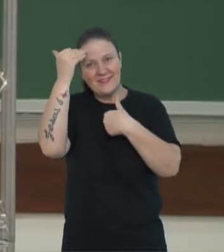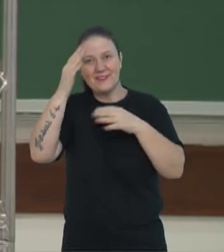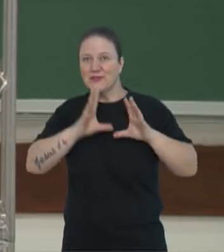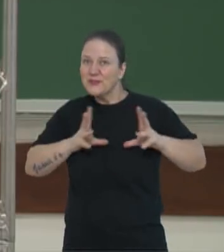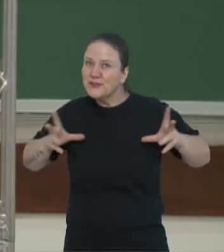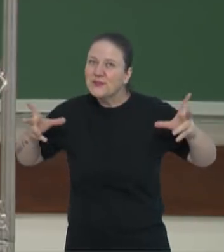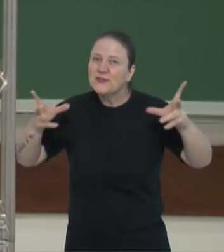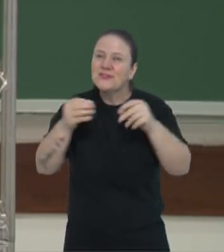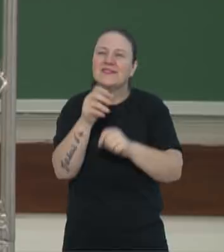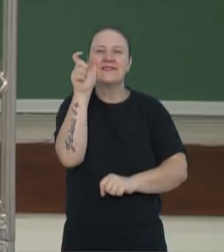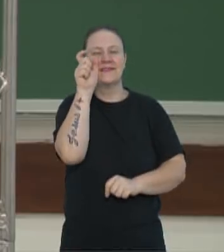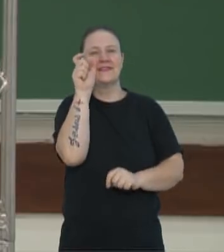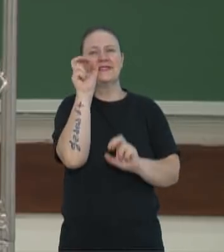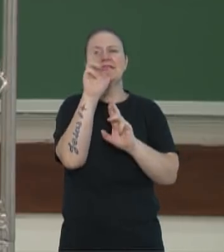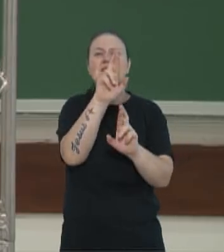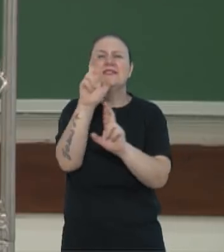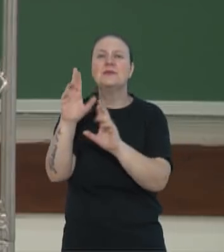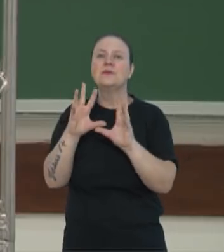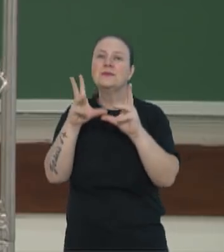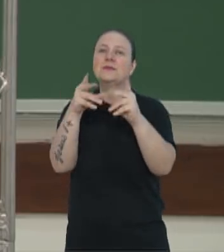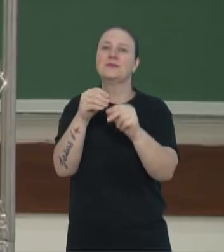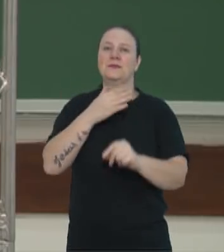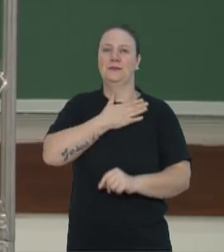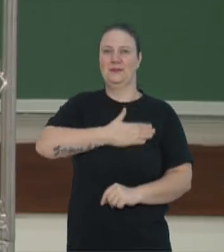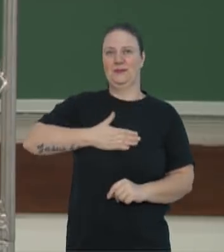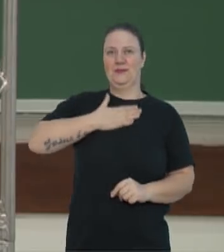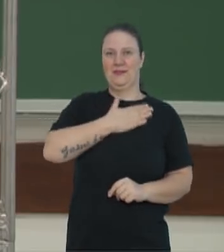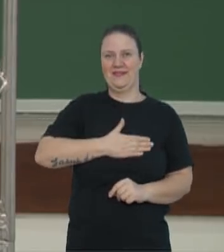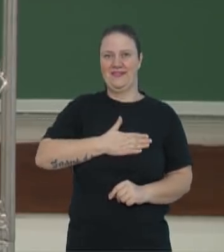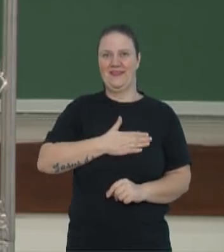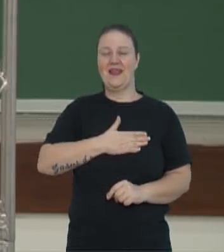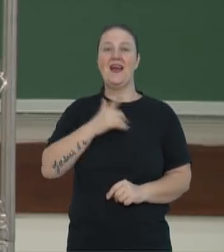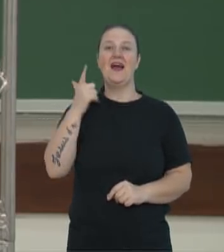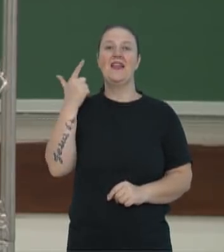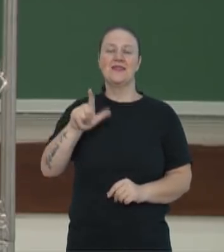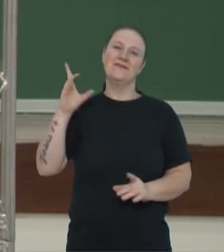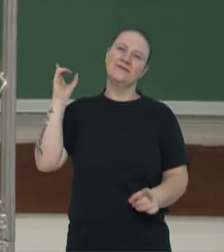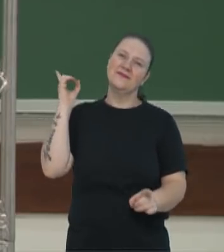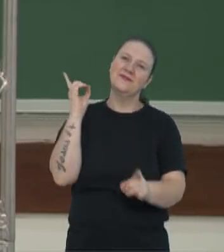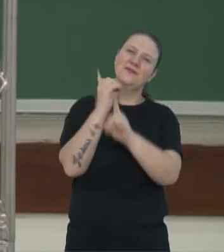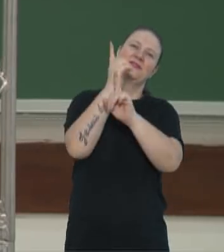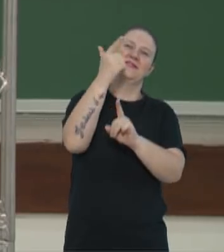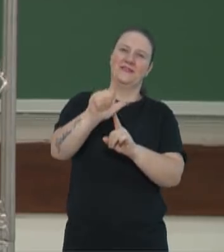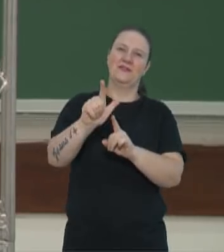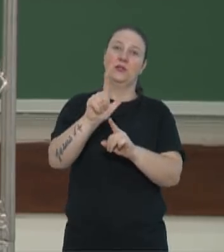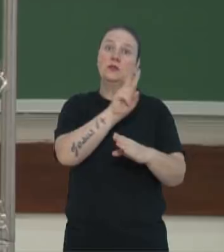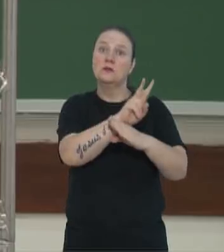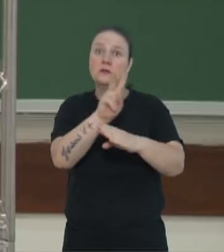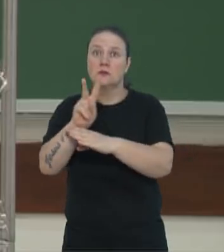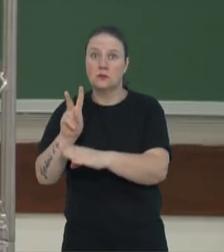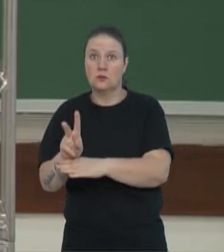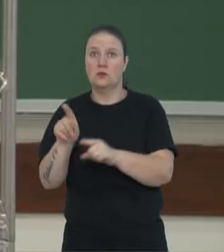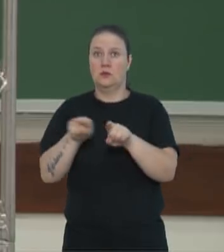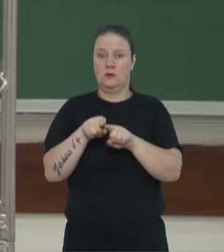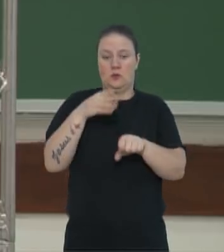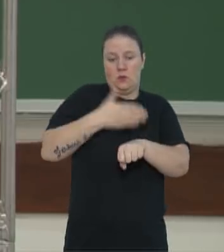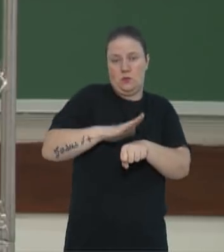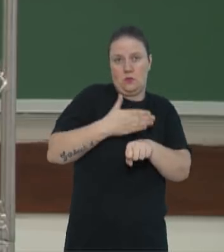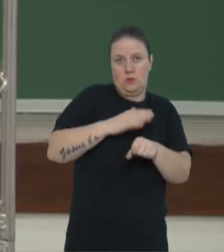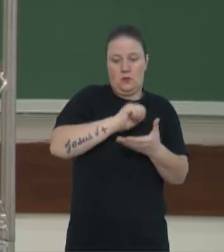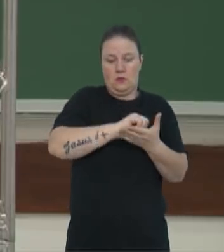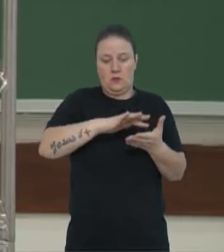final, espero que vocês tenham gostado. Espero vocês na próxima. E continue se cuidando, pessoal, fazendo as atividades,